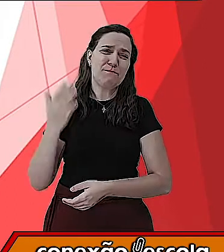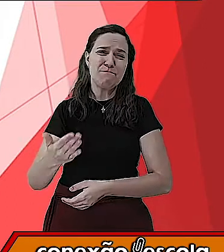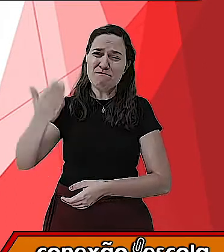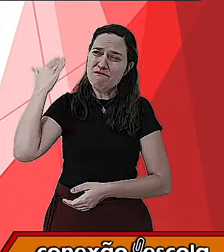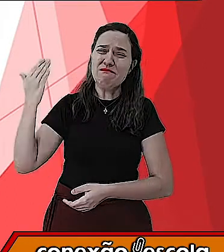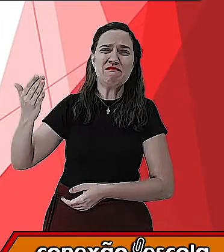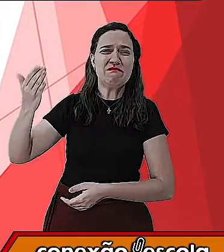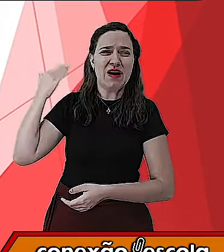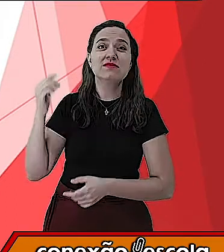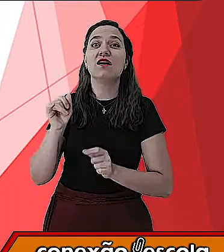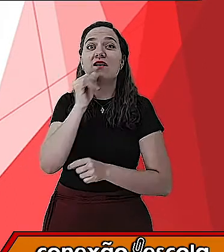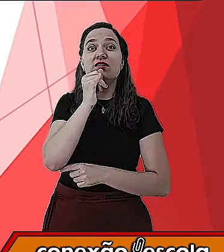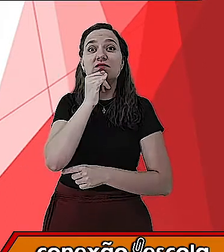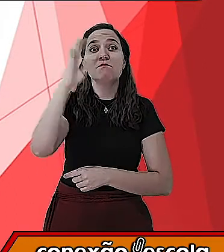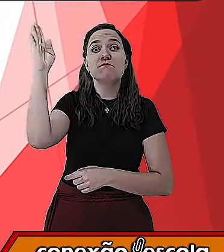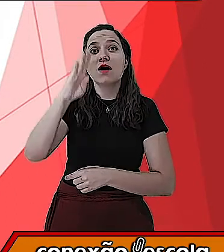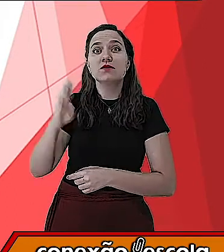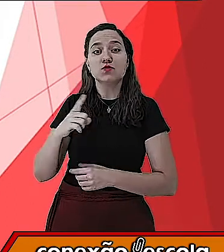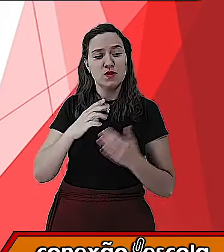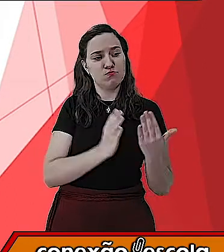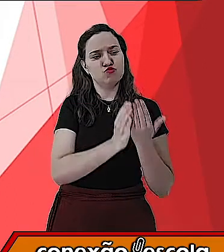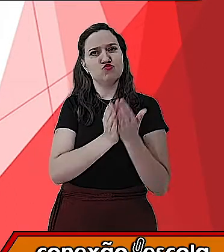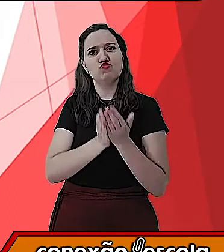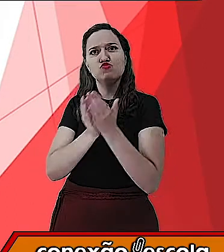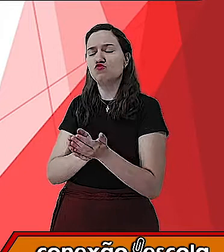tempo, como o descobrimento do Brasil.